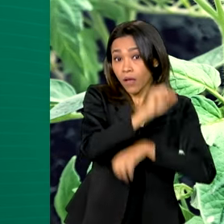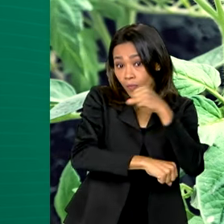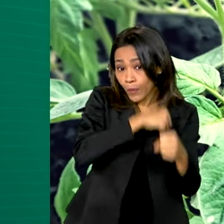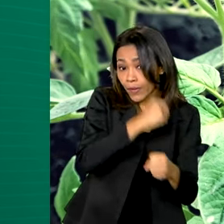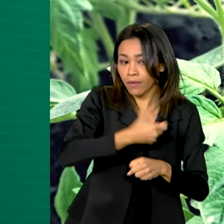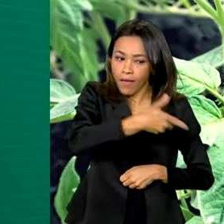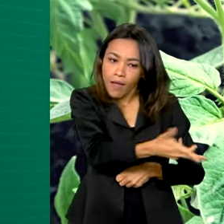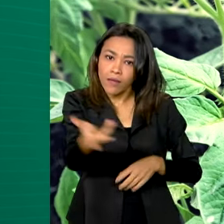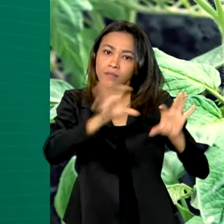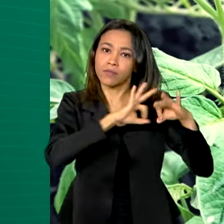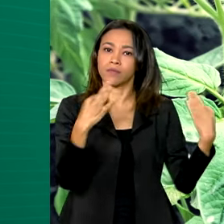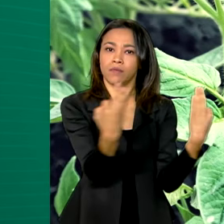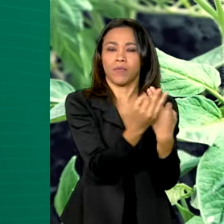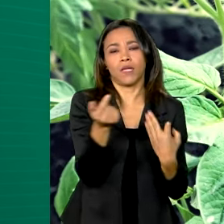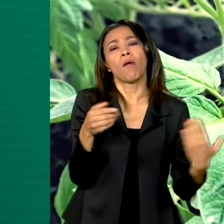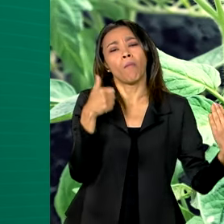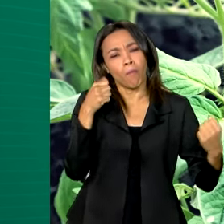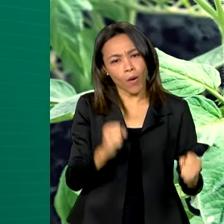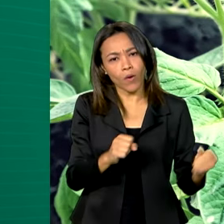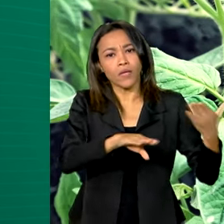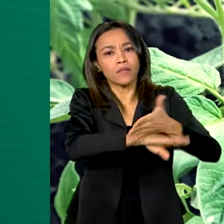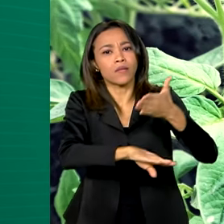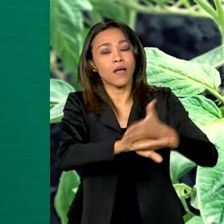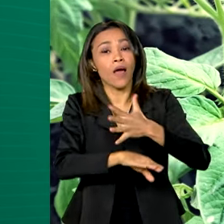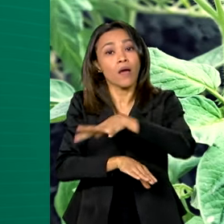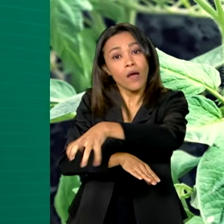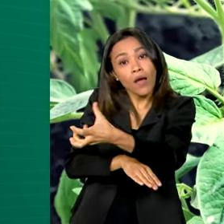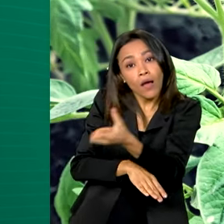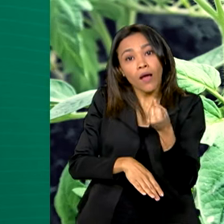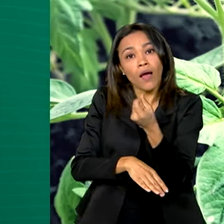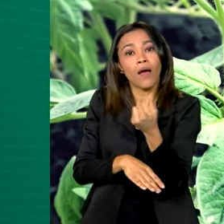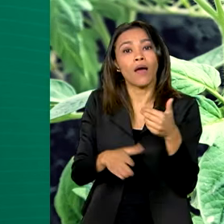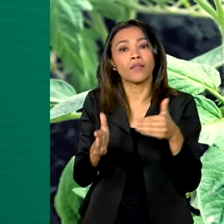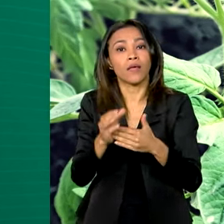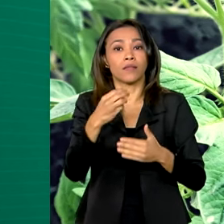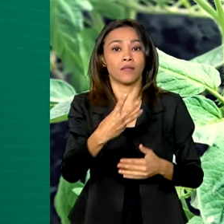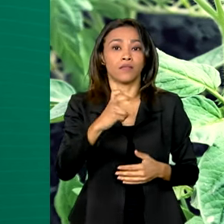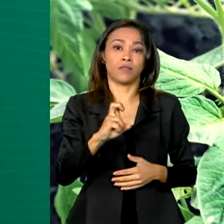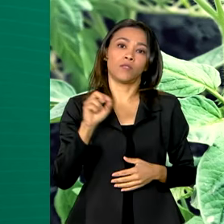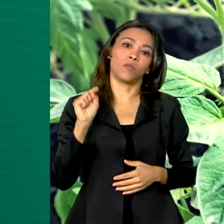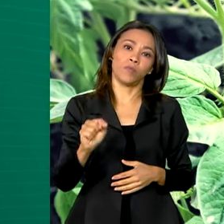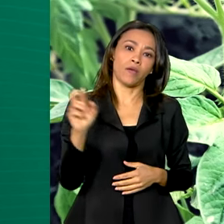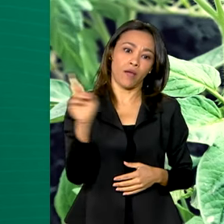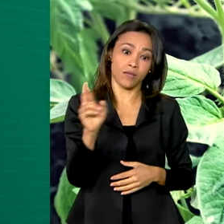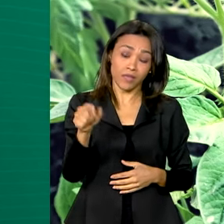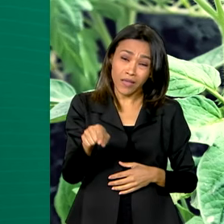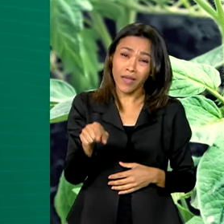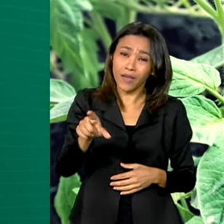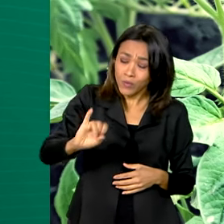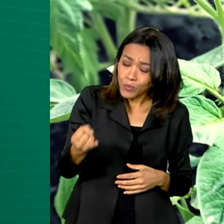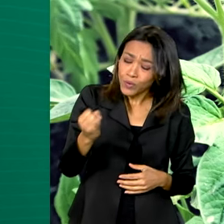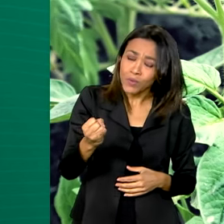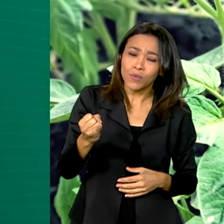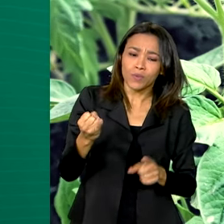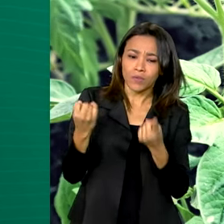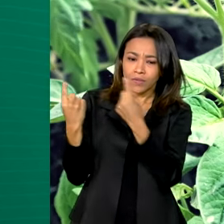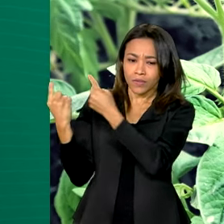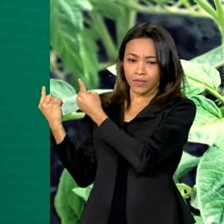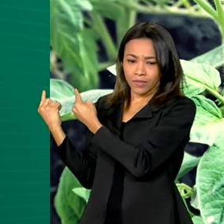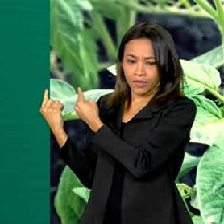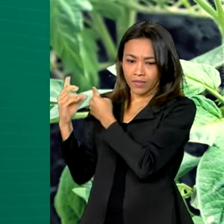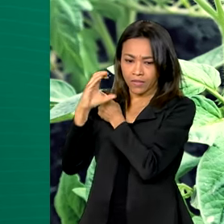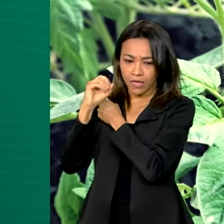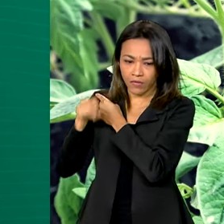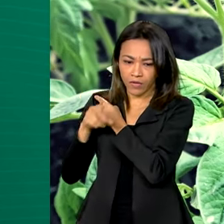Essas famílias poderão acessar até 35 mil reais pelo PRONAF B, uma linha com taxa de juros de